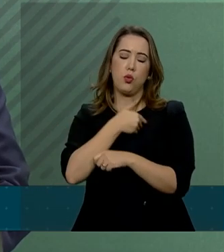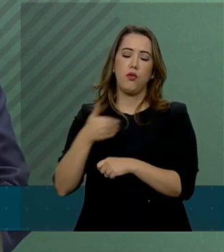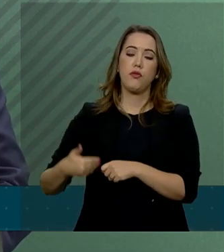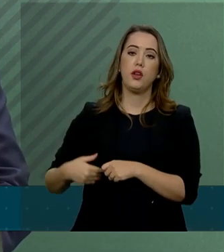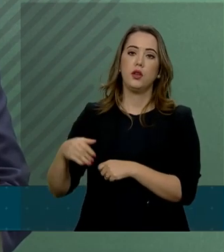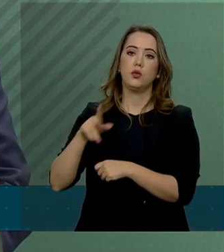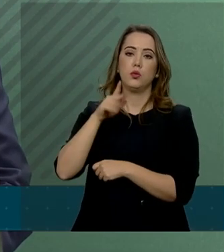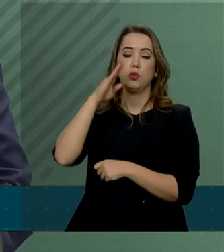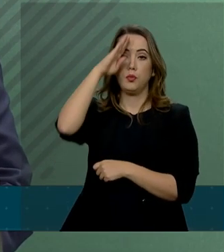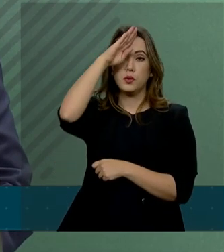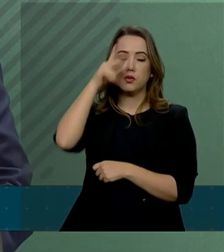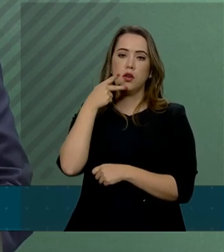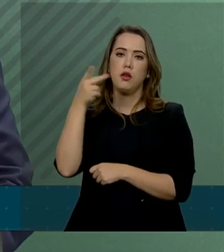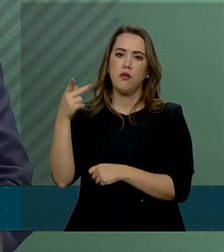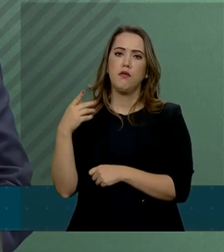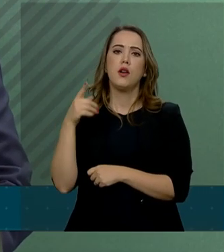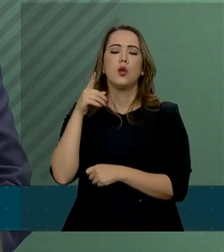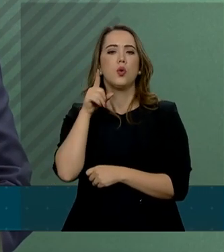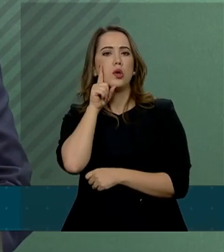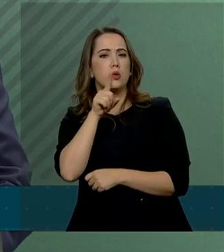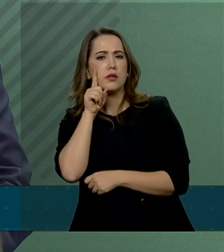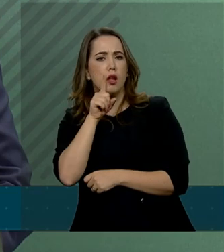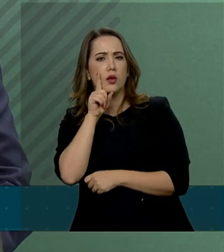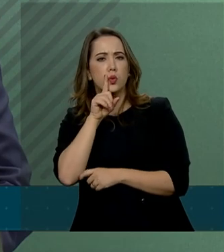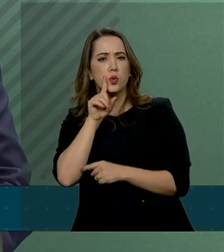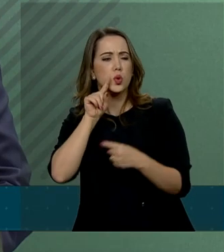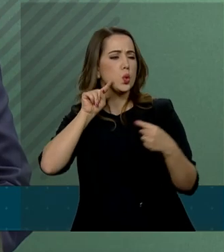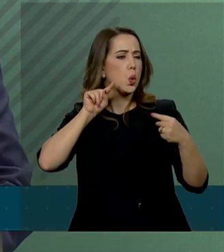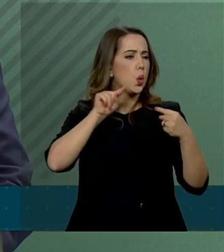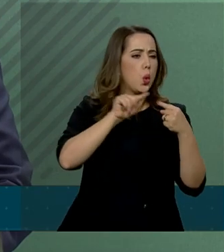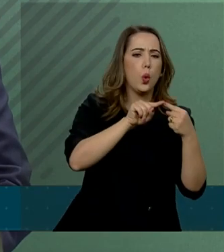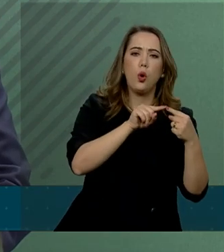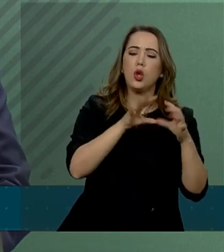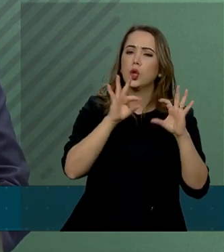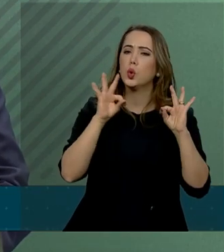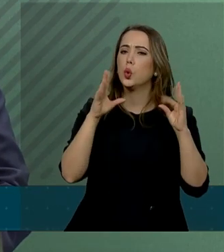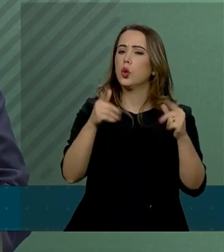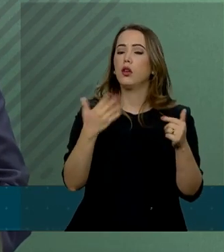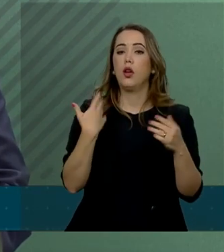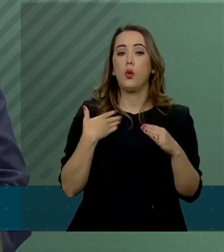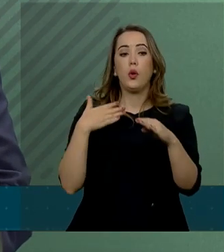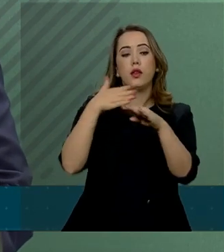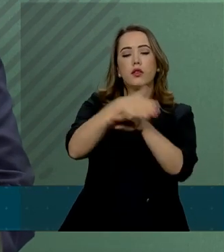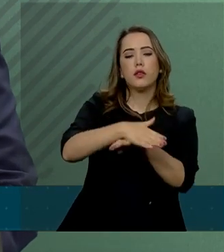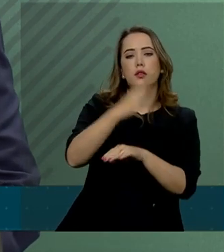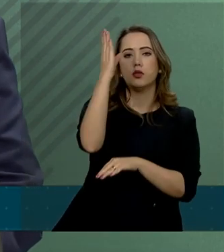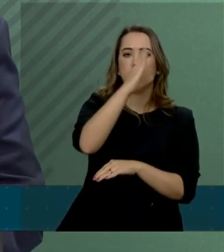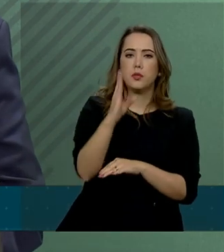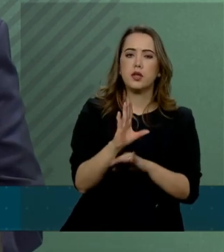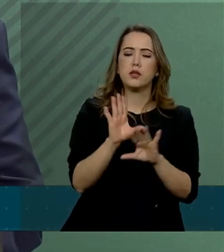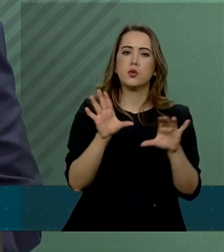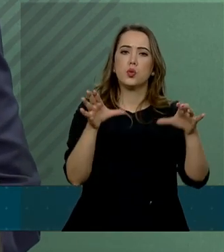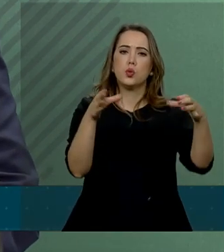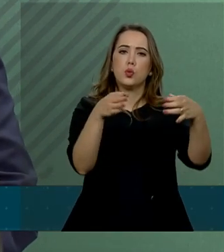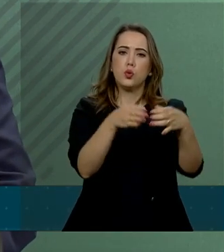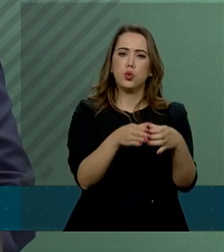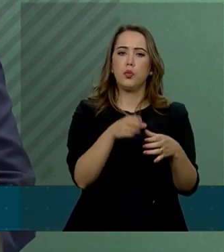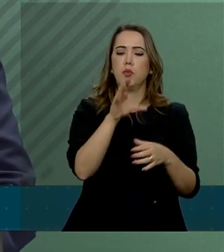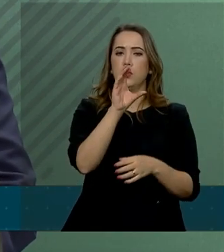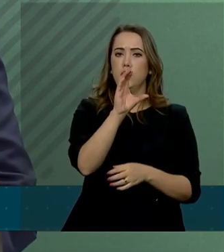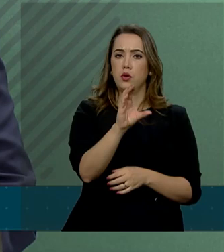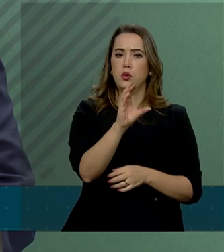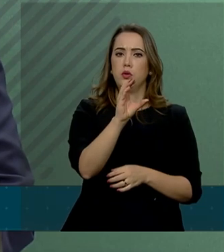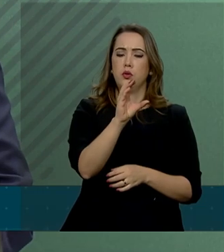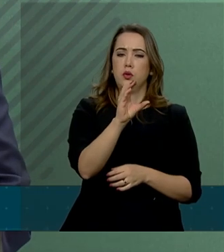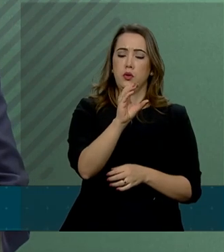apoio dos estados unidos ao ingresso do brasil na organização para a cooperação e desenvolvimento